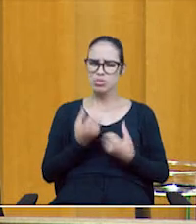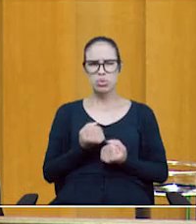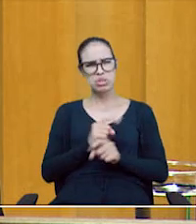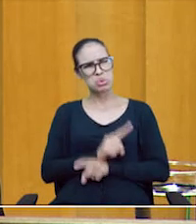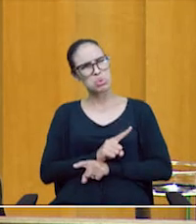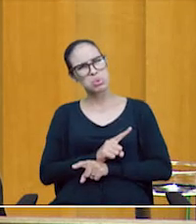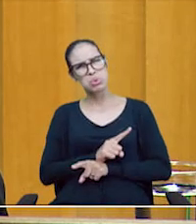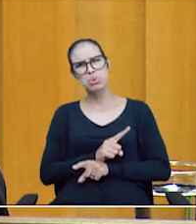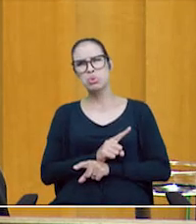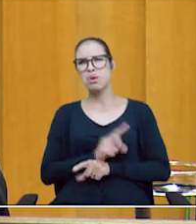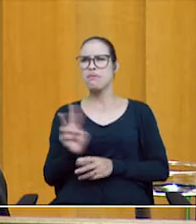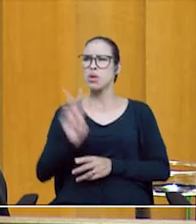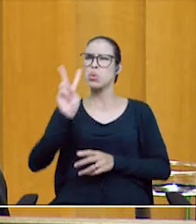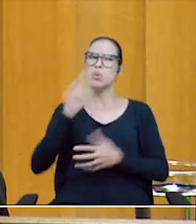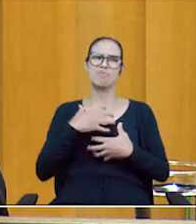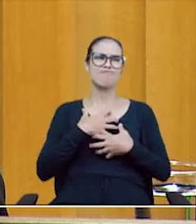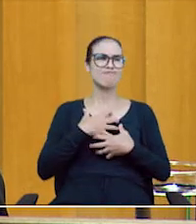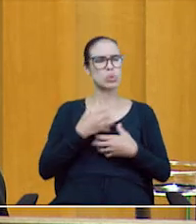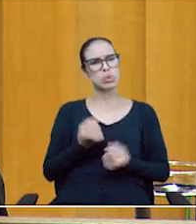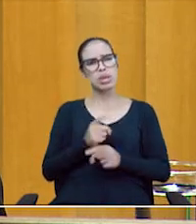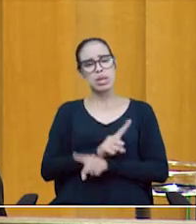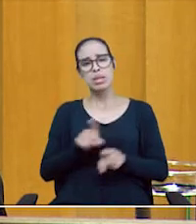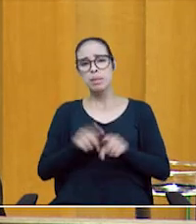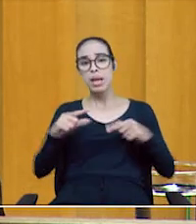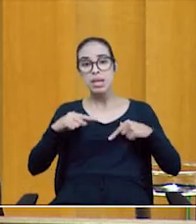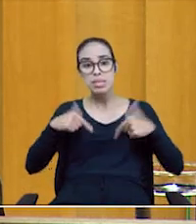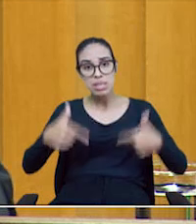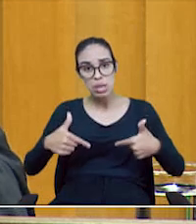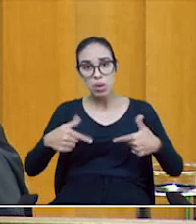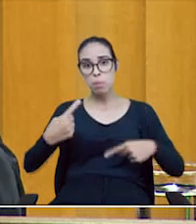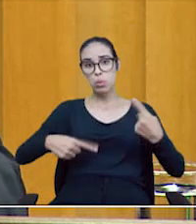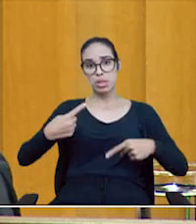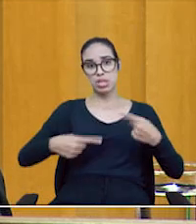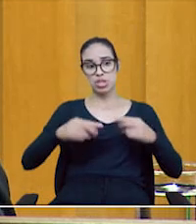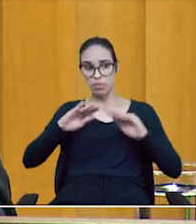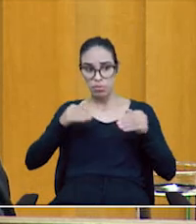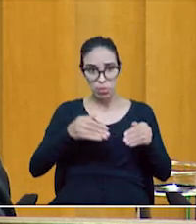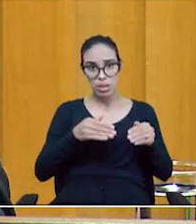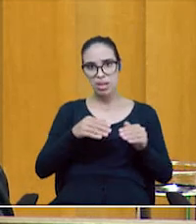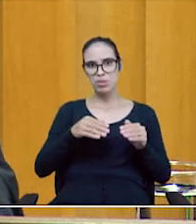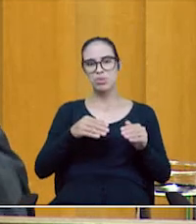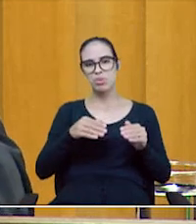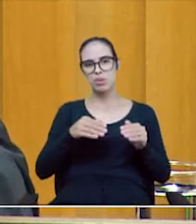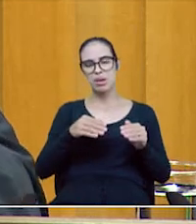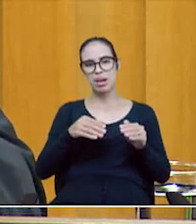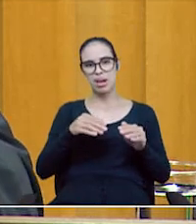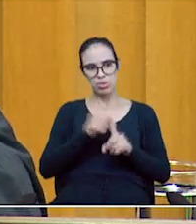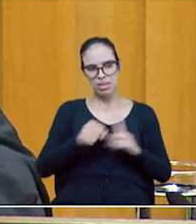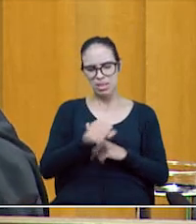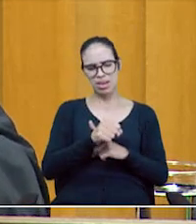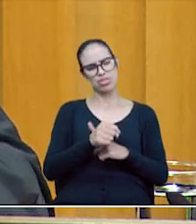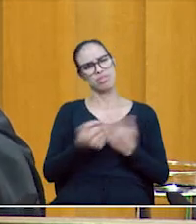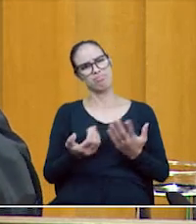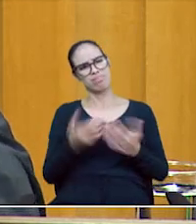que não dizer, ações e políticas públicas nem sempre muito lineares. Tivemos inúmeros exemplos no curso da